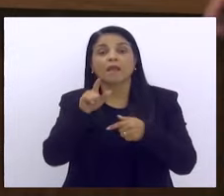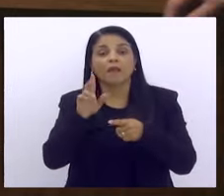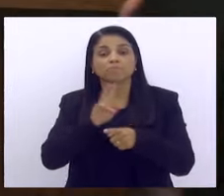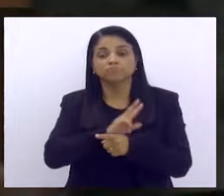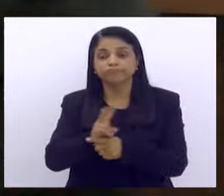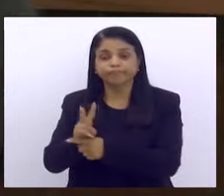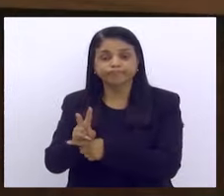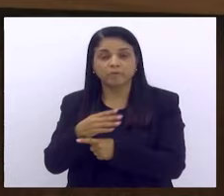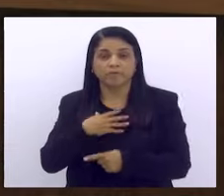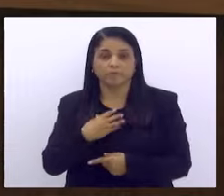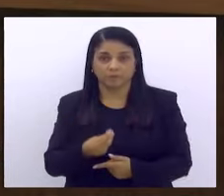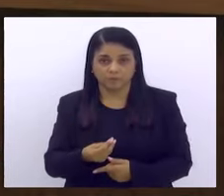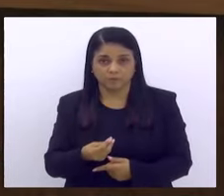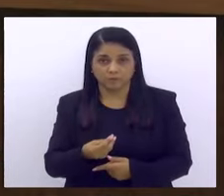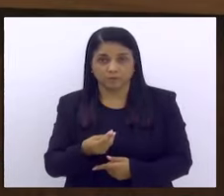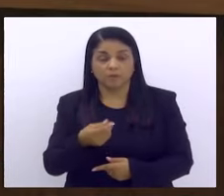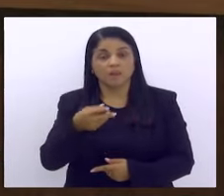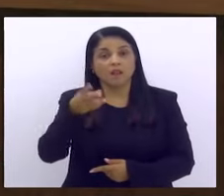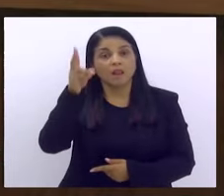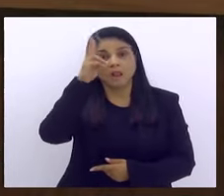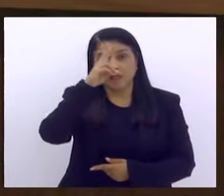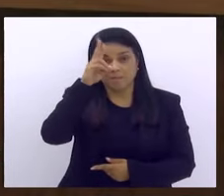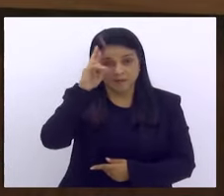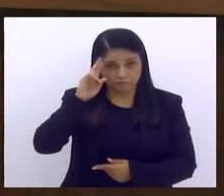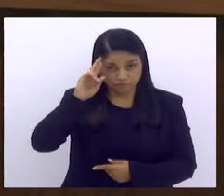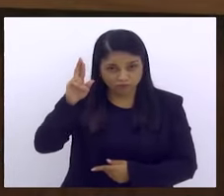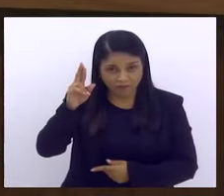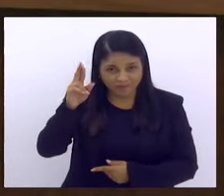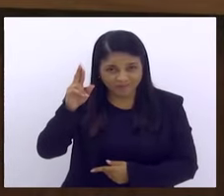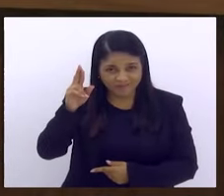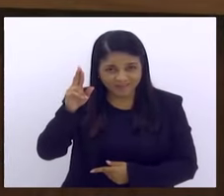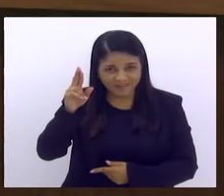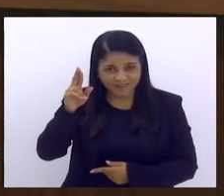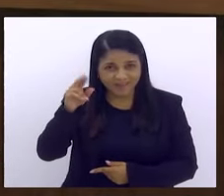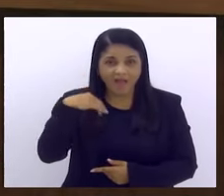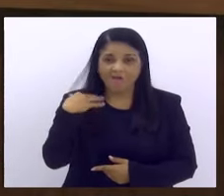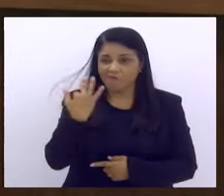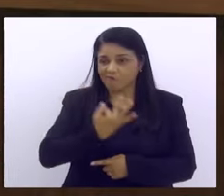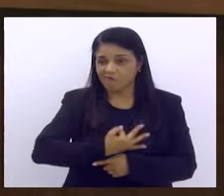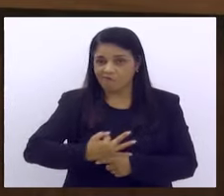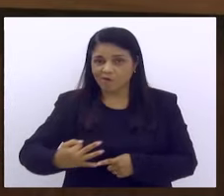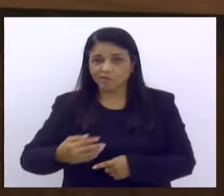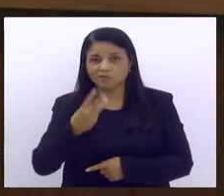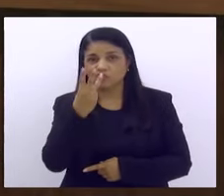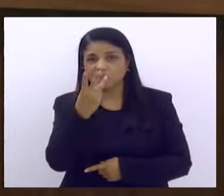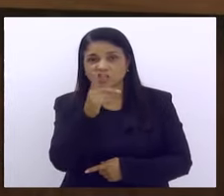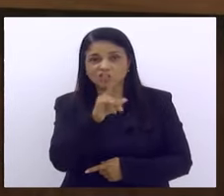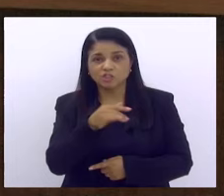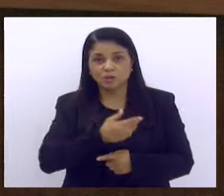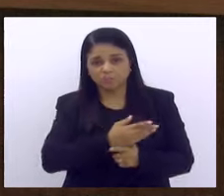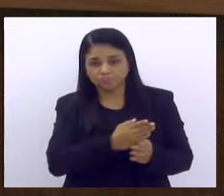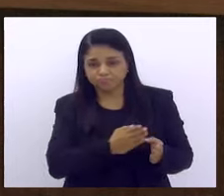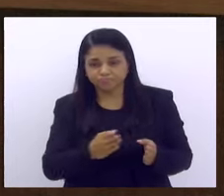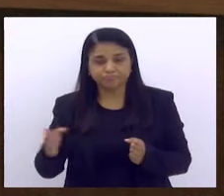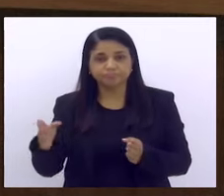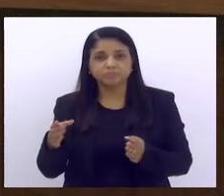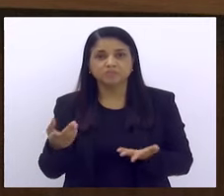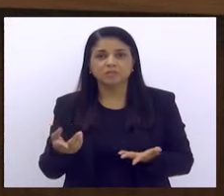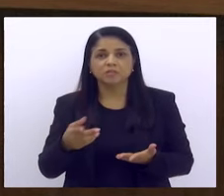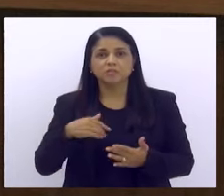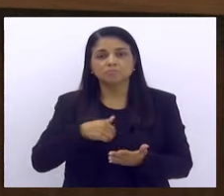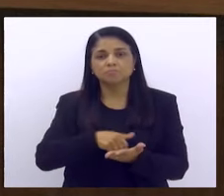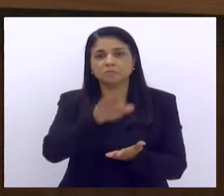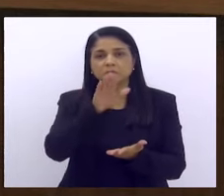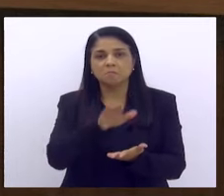é claro, lembrar que o patrão não vai estar faltando trabalho pelo terceiro dia consecutivo.